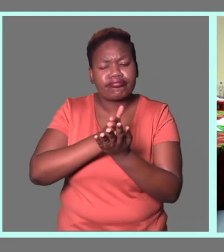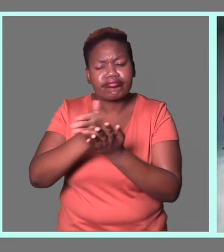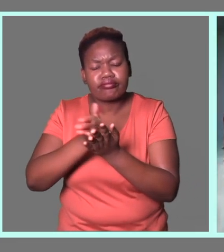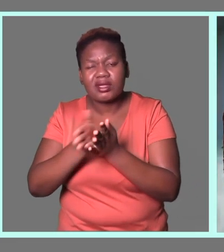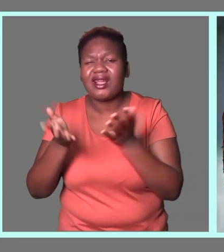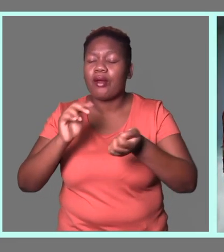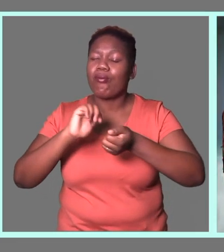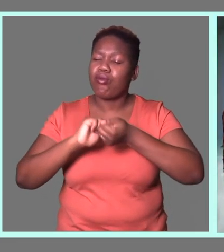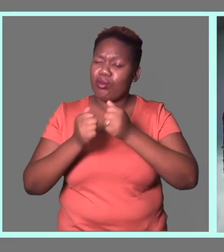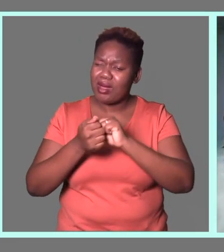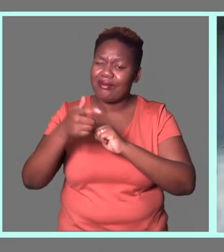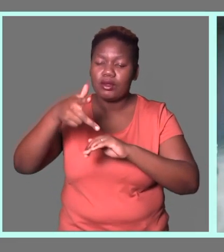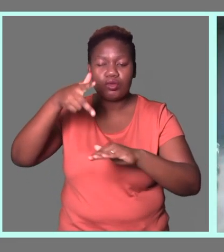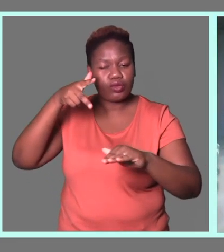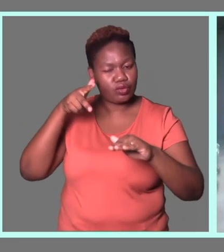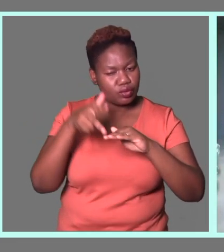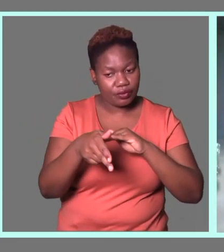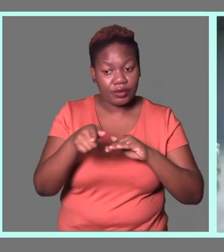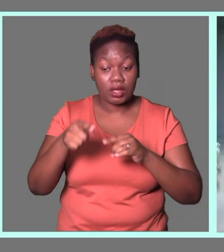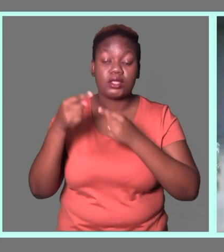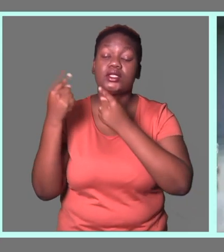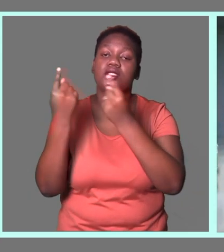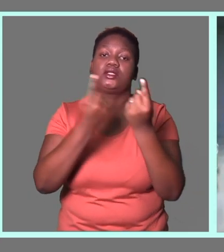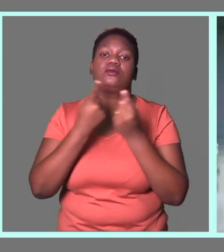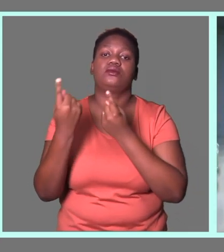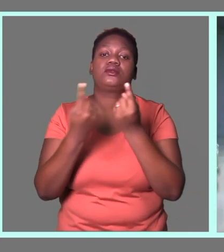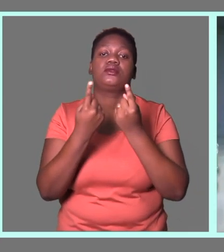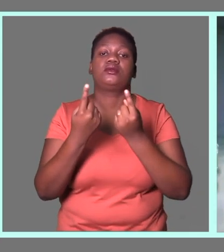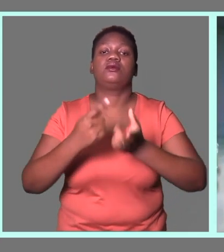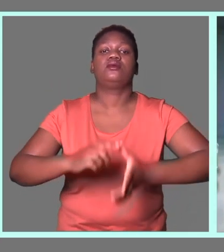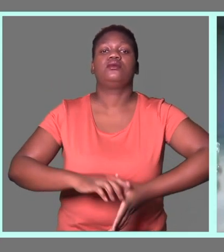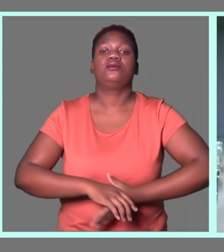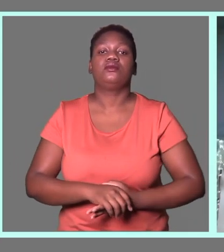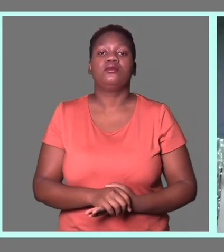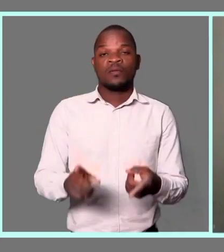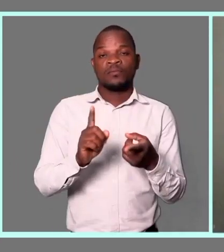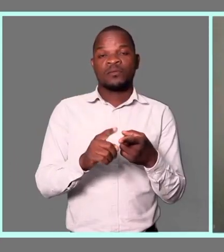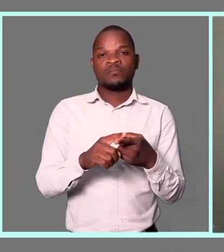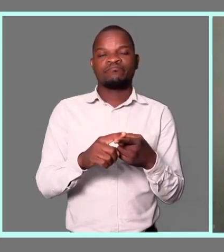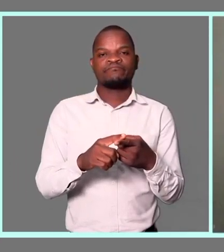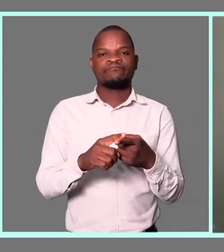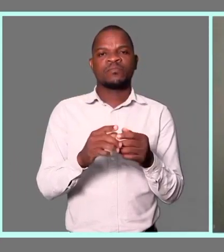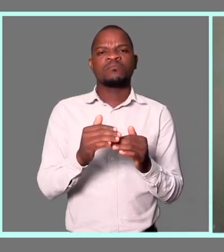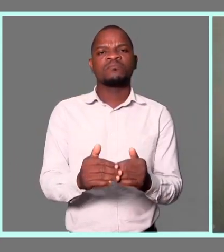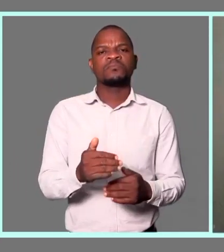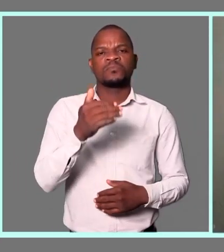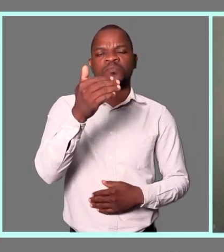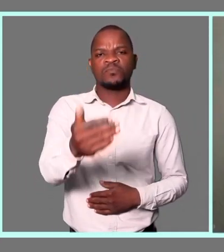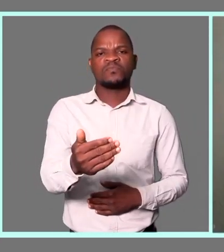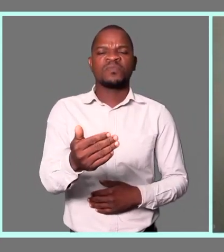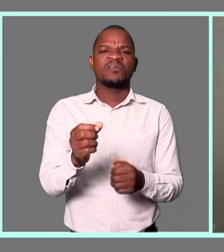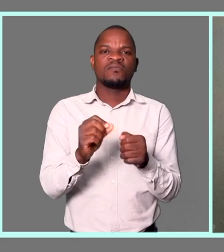para discutir melhores estratégias para solucionar estes e outros problemas. O passo a seguir